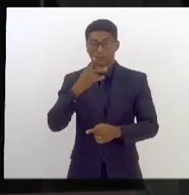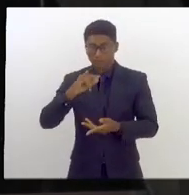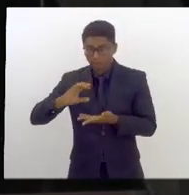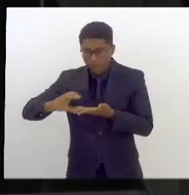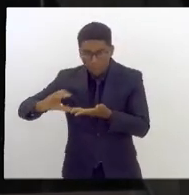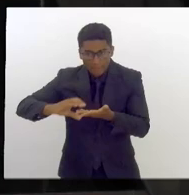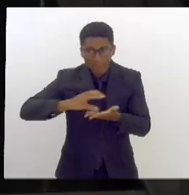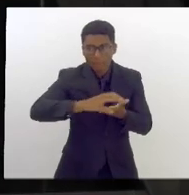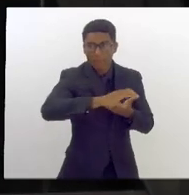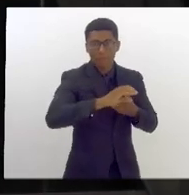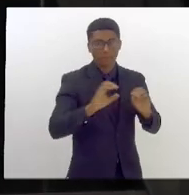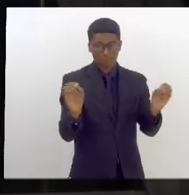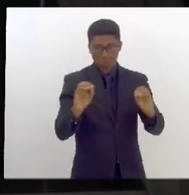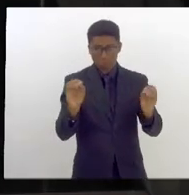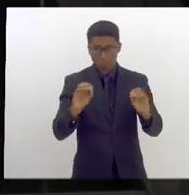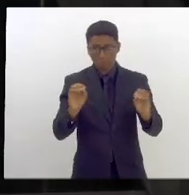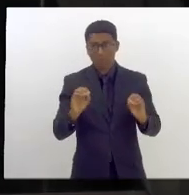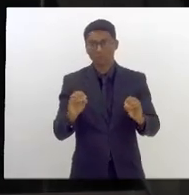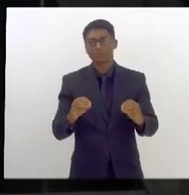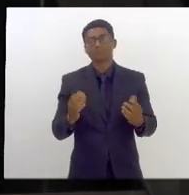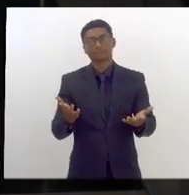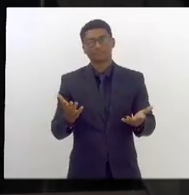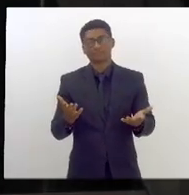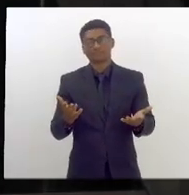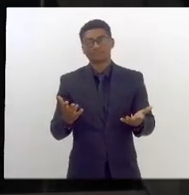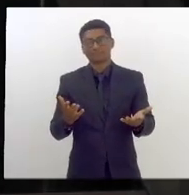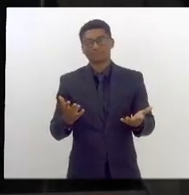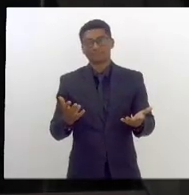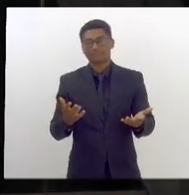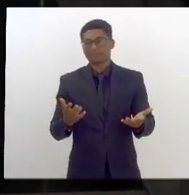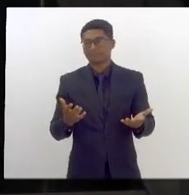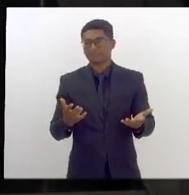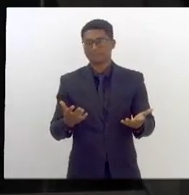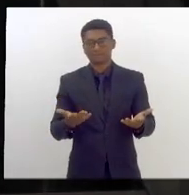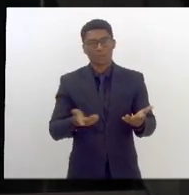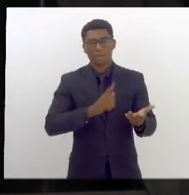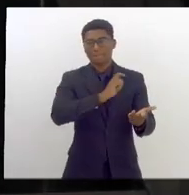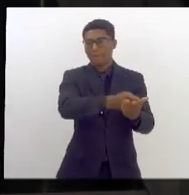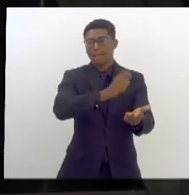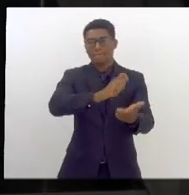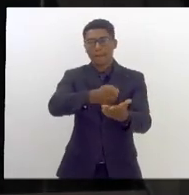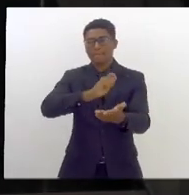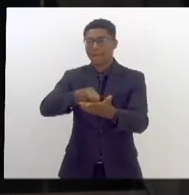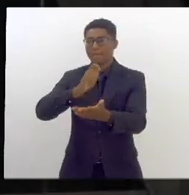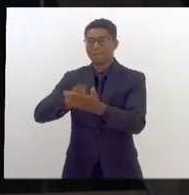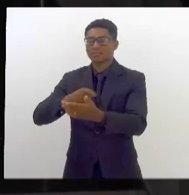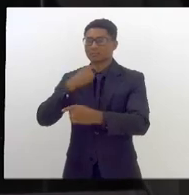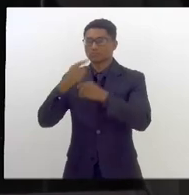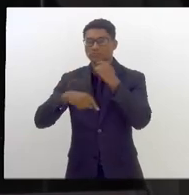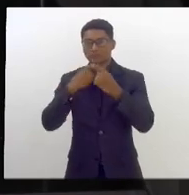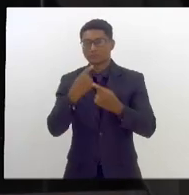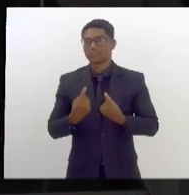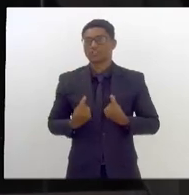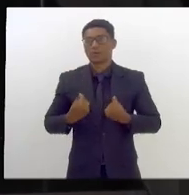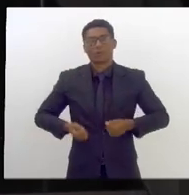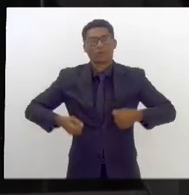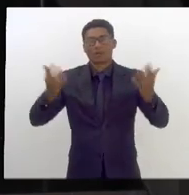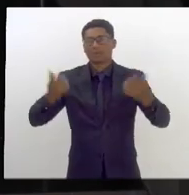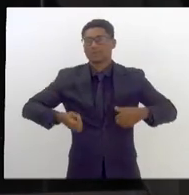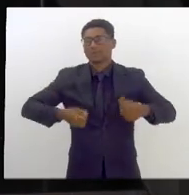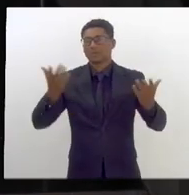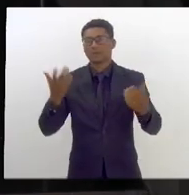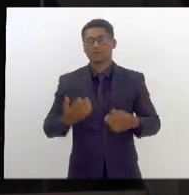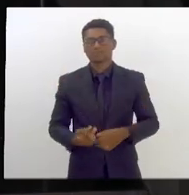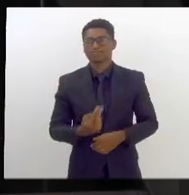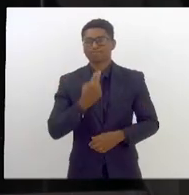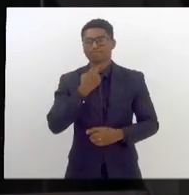quem conhece orçamentação pública se não empenharlos Paulo no Liquida nem paga não é portanto não pode gastar o dinheiro né E